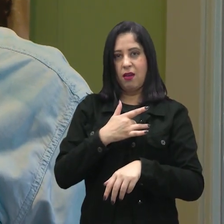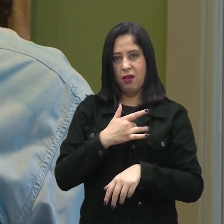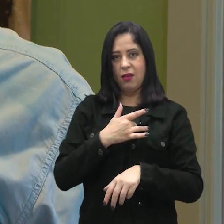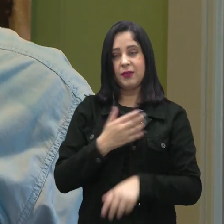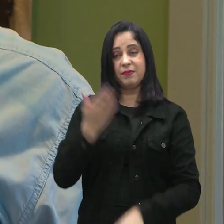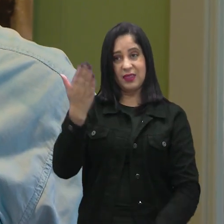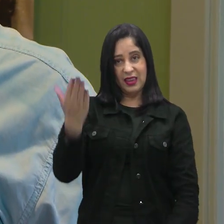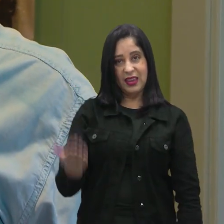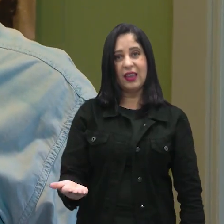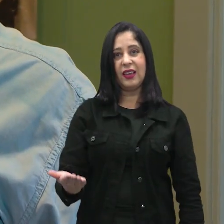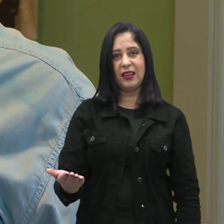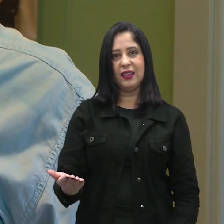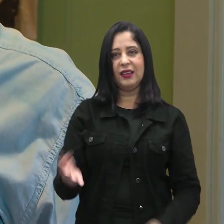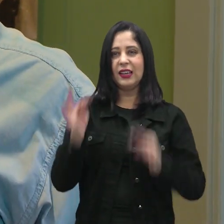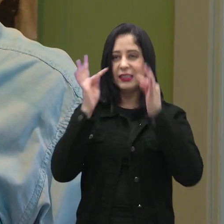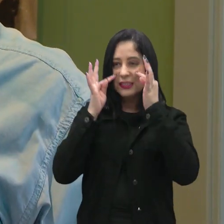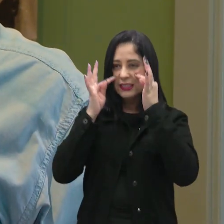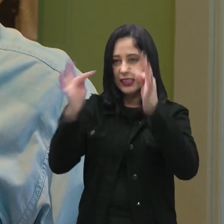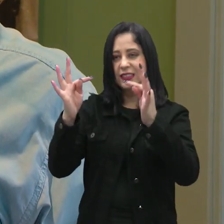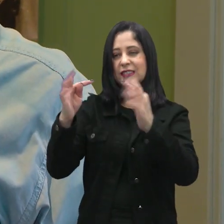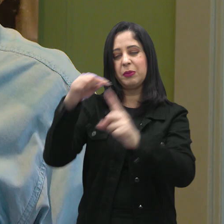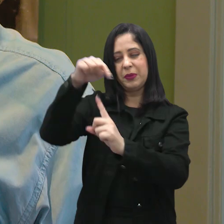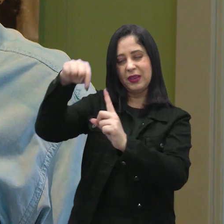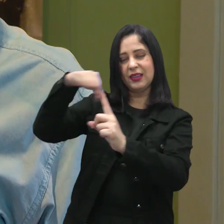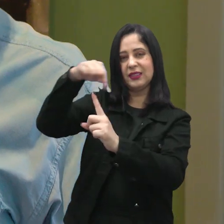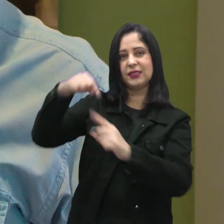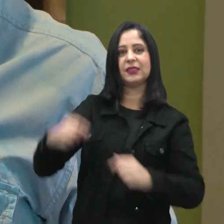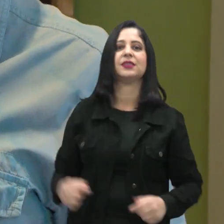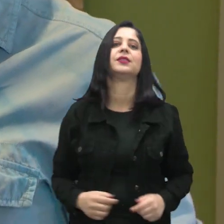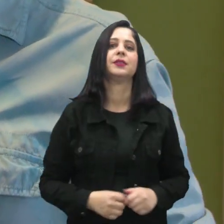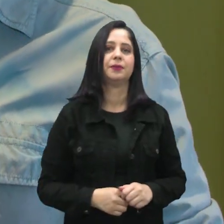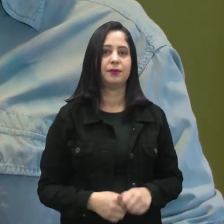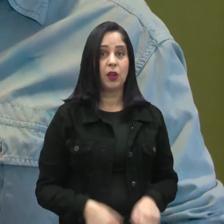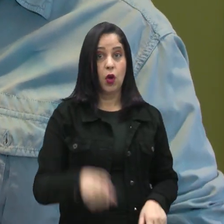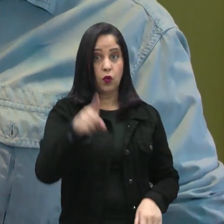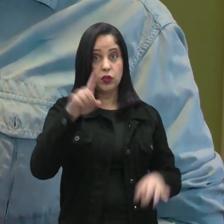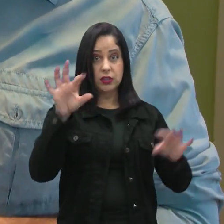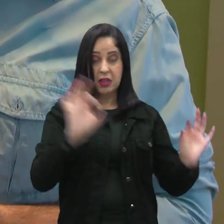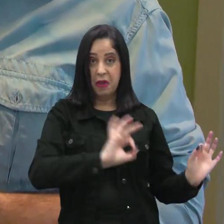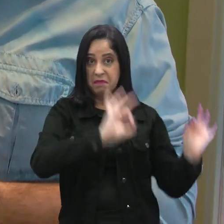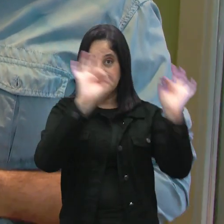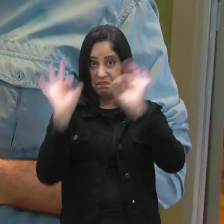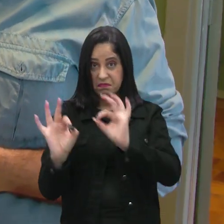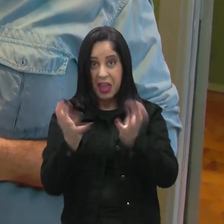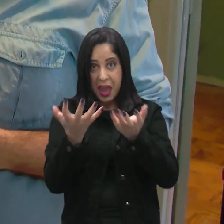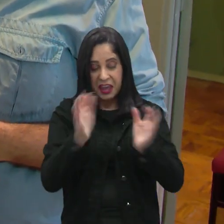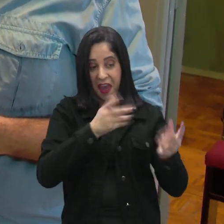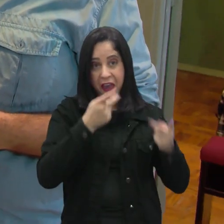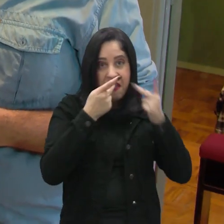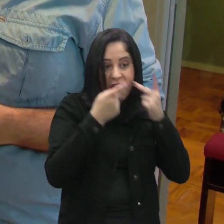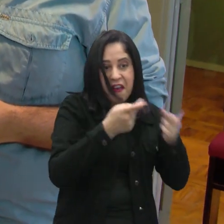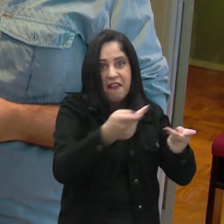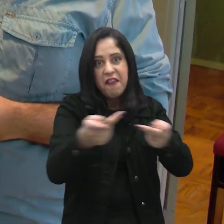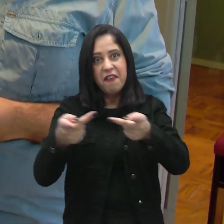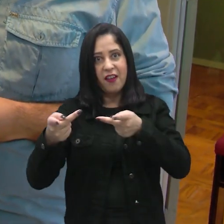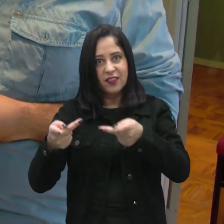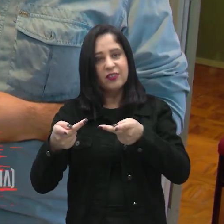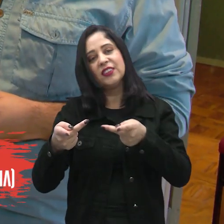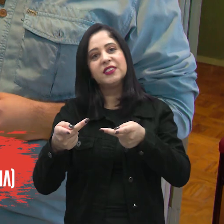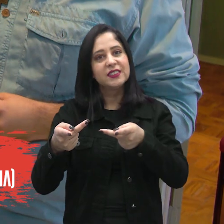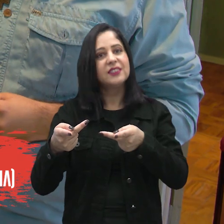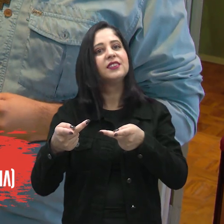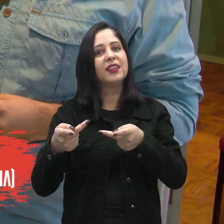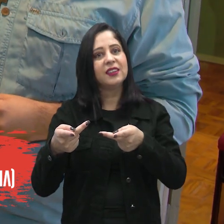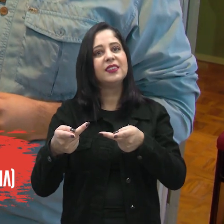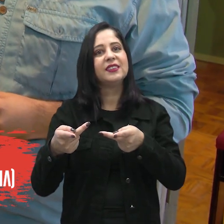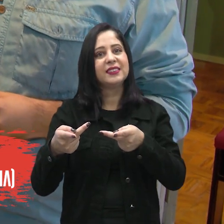acolheu e serviu, de fato, testemunharam santidade. Perfeito. Pessoal, você que está assistindo, se quiser fazer uma visita, o espaço aqui, o